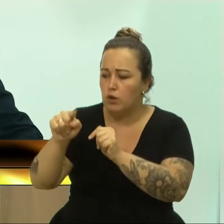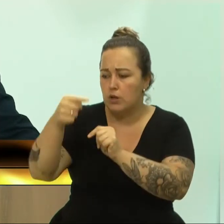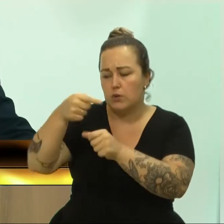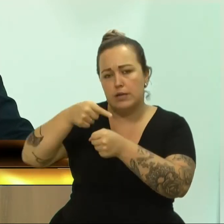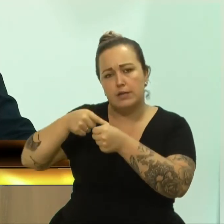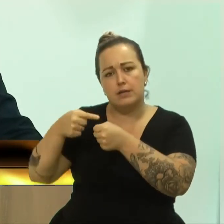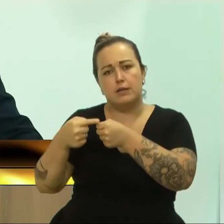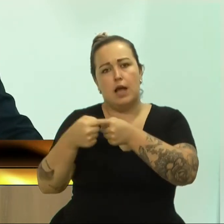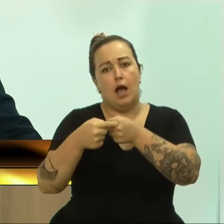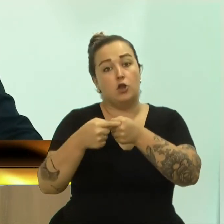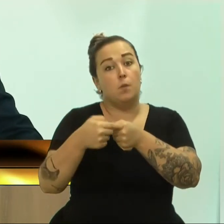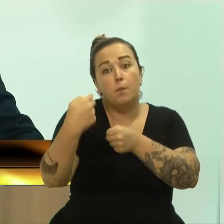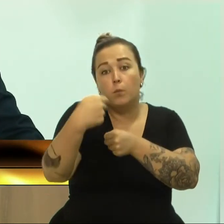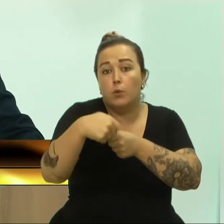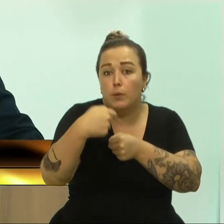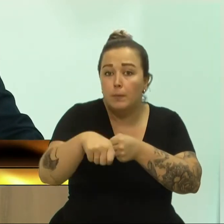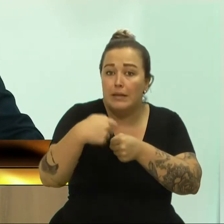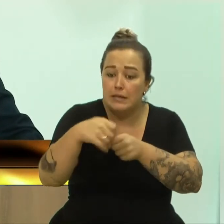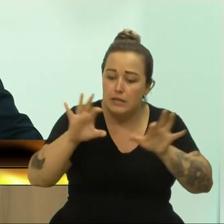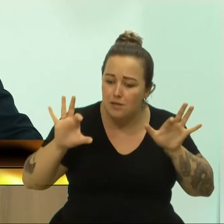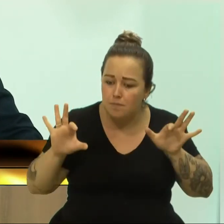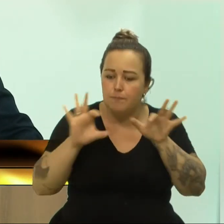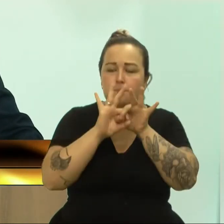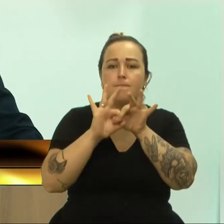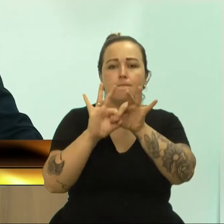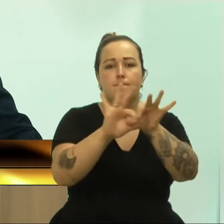nós estamos unidos,